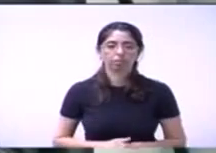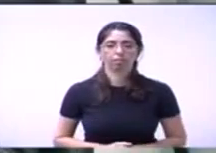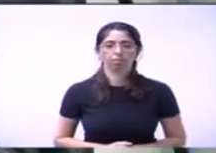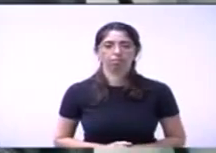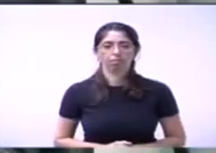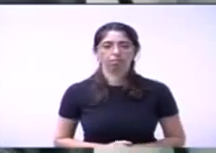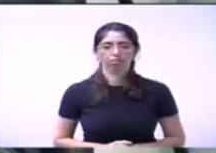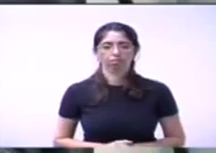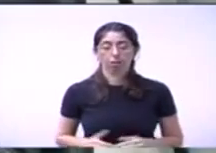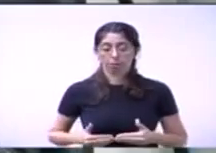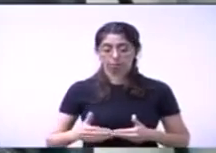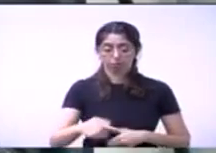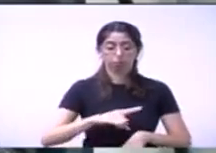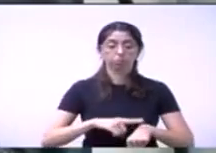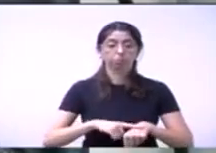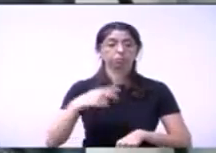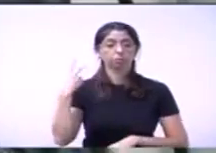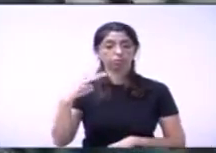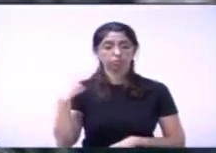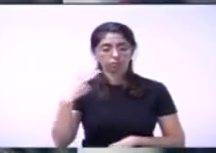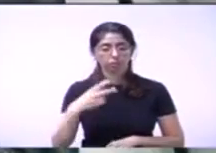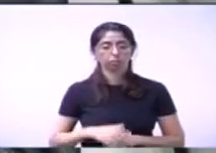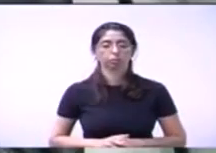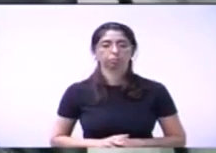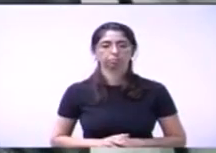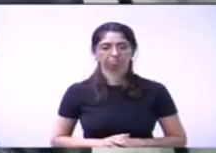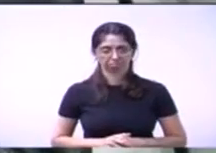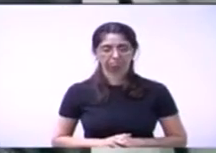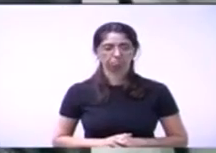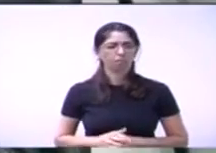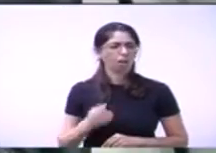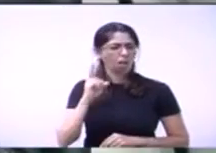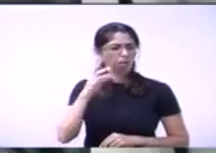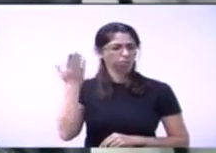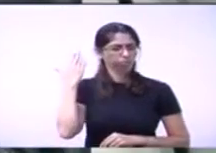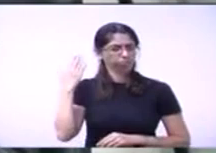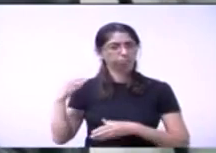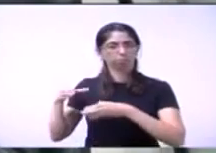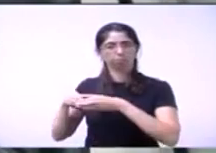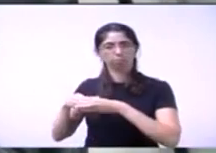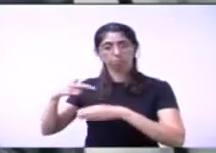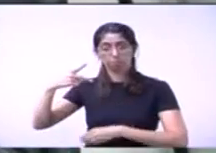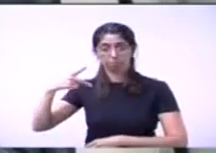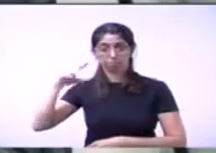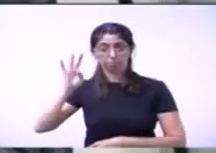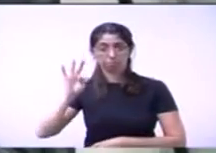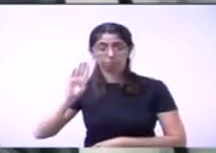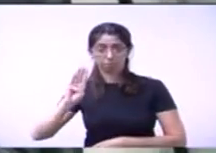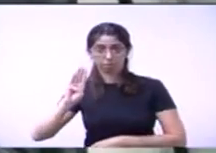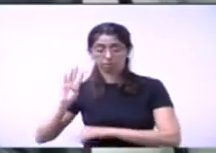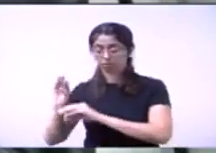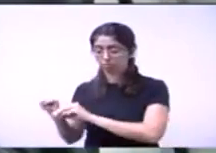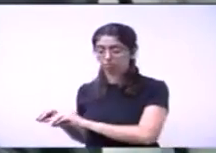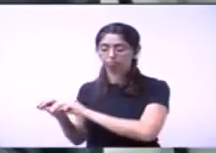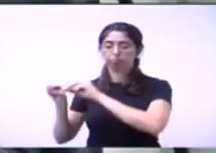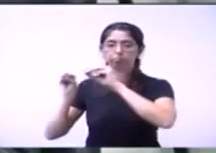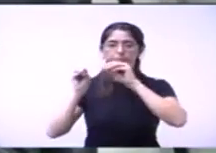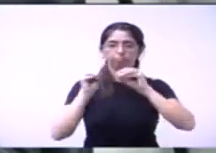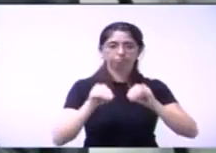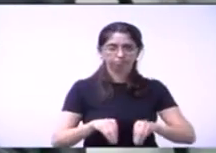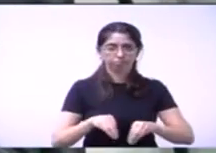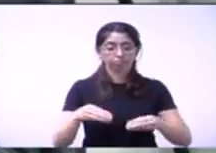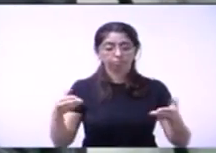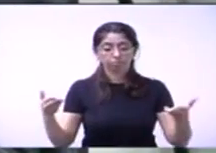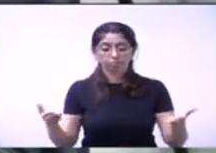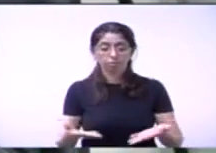vereador. Saí do PTB, fui para um partido que tive orgulho de fazer parte da